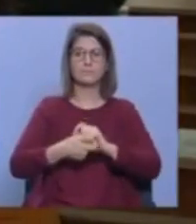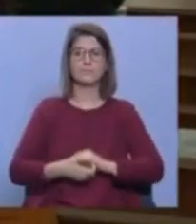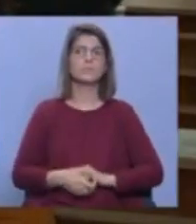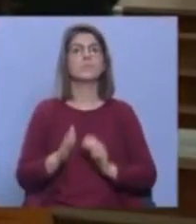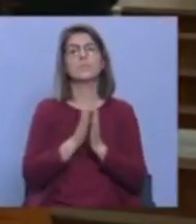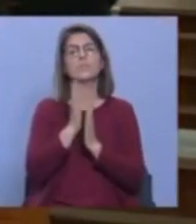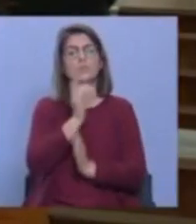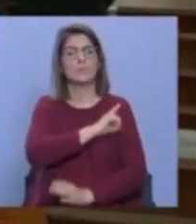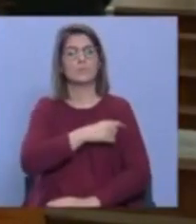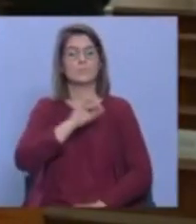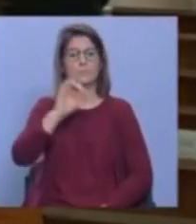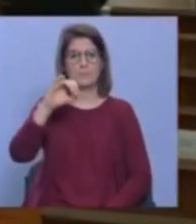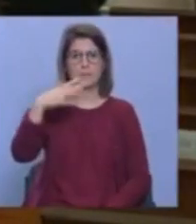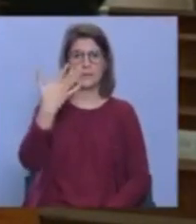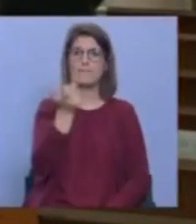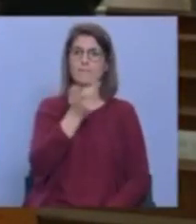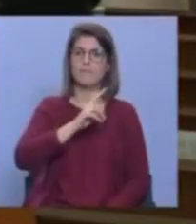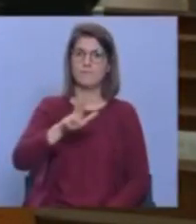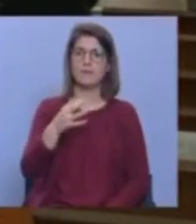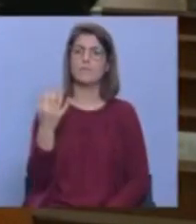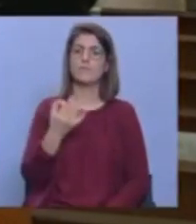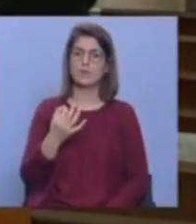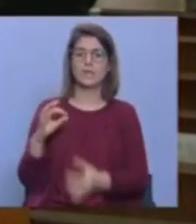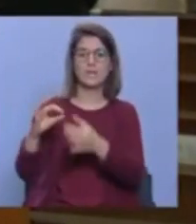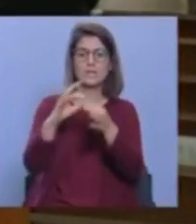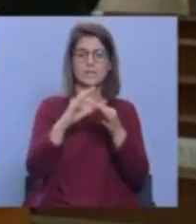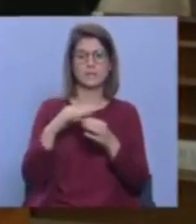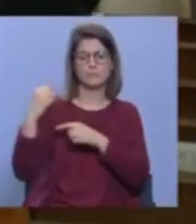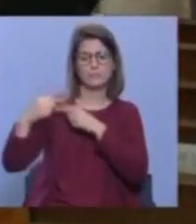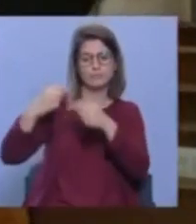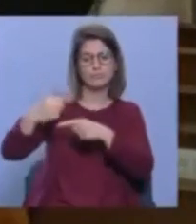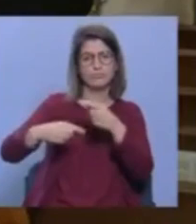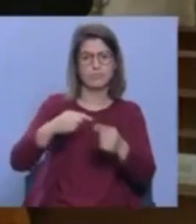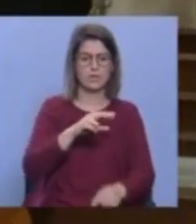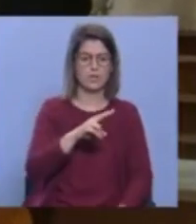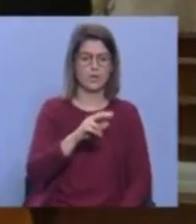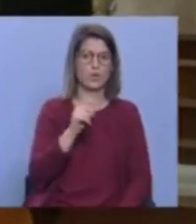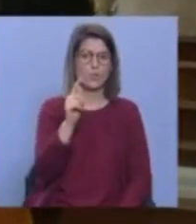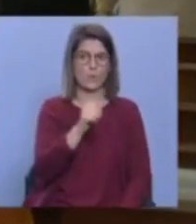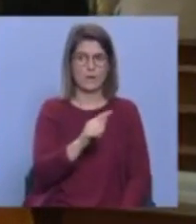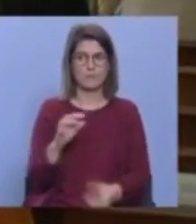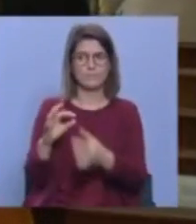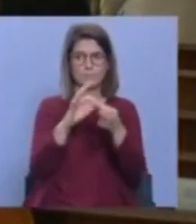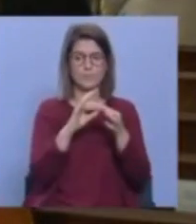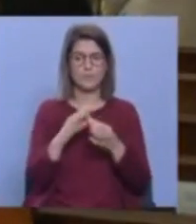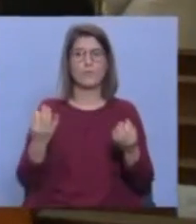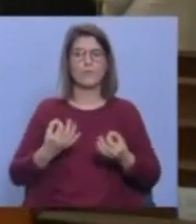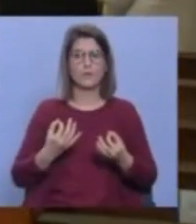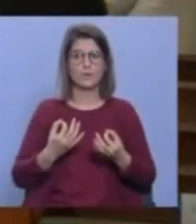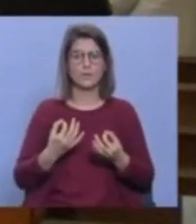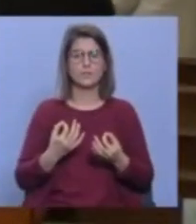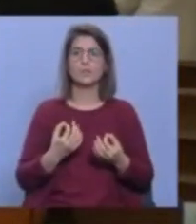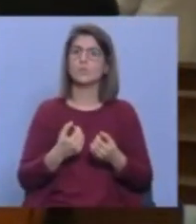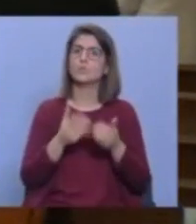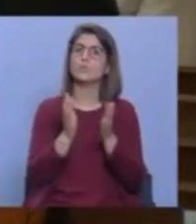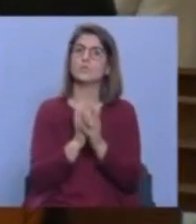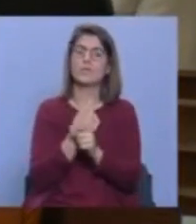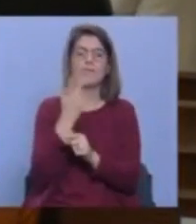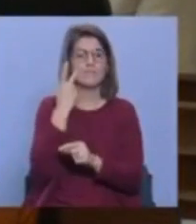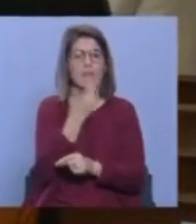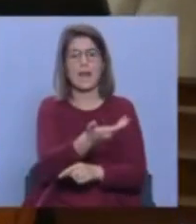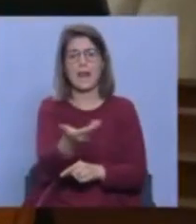e omnipotente, que fizeste uma aliança por todas as gerações, com a descendência de Noé, e com todos os seres vivos que há na